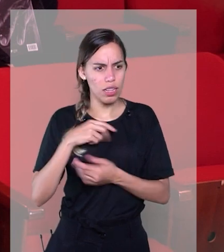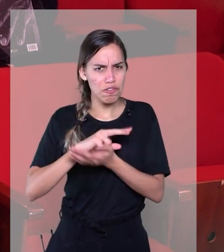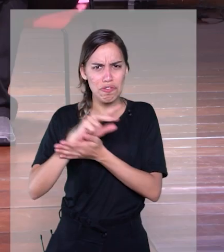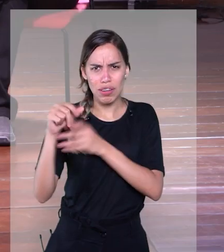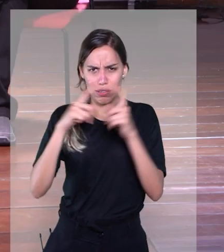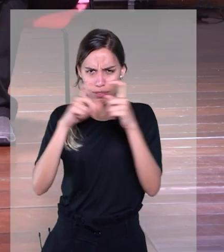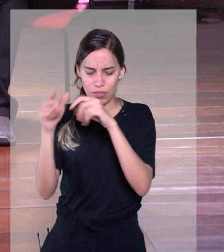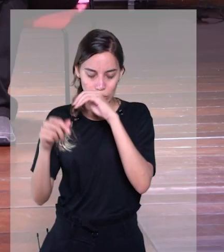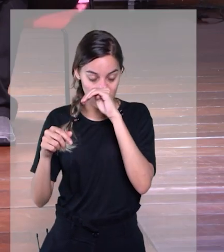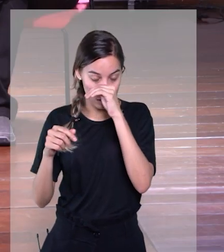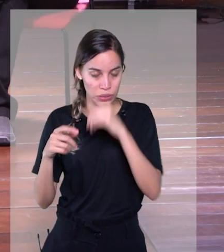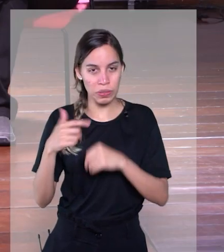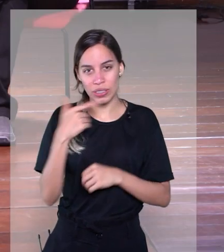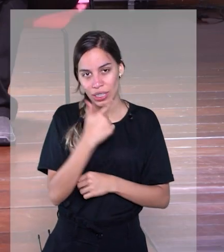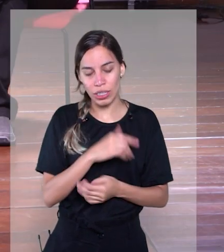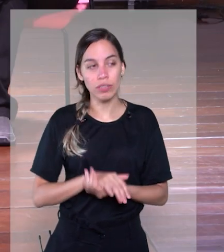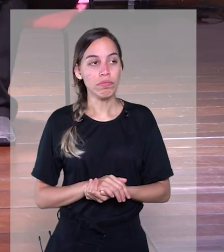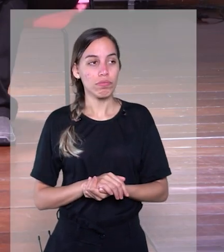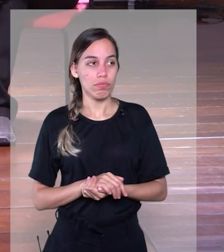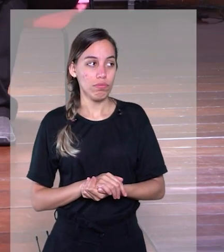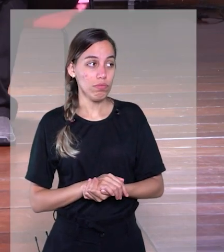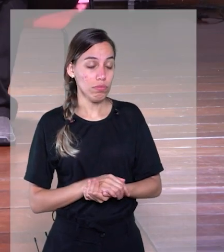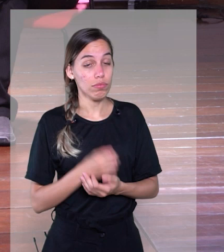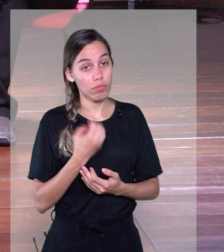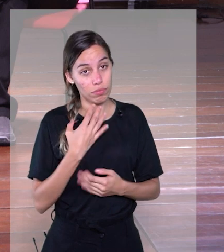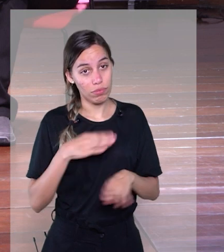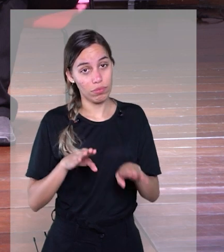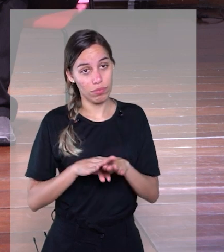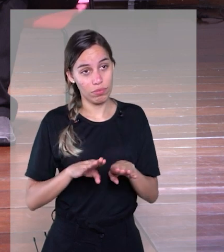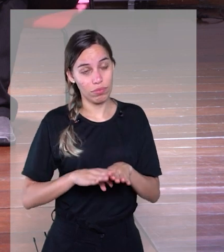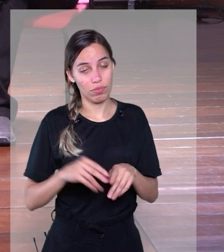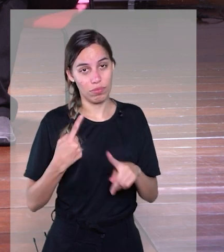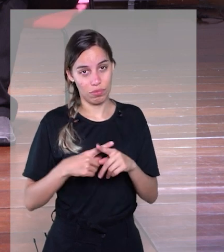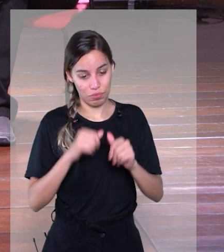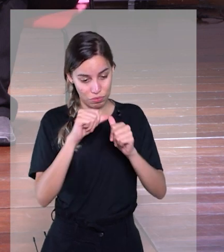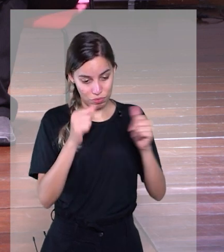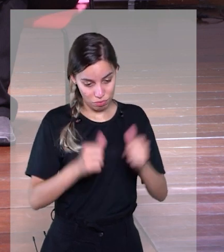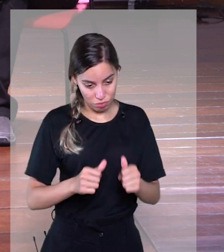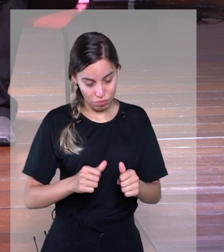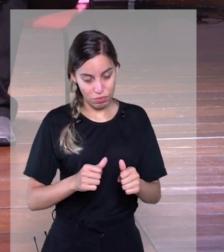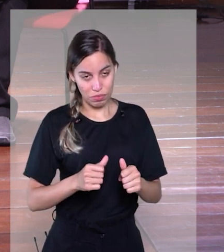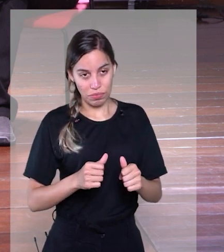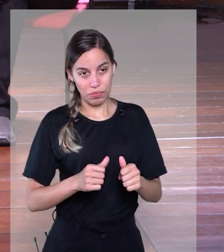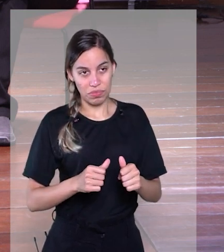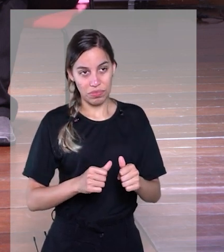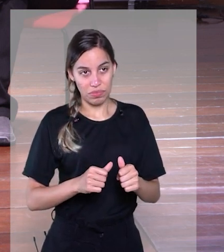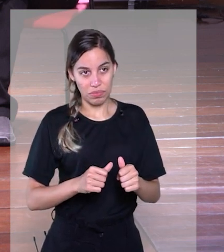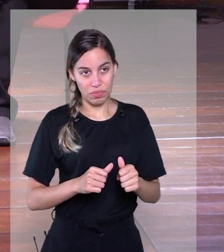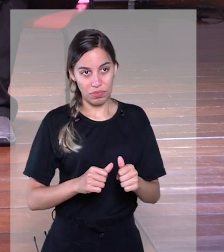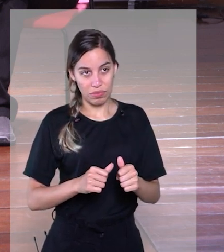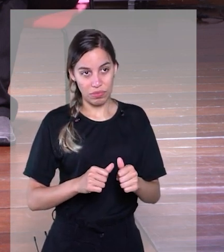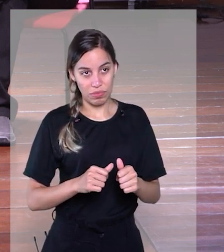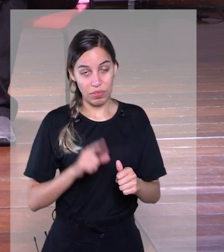engraçadas. Enfim, virou também um ponto, como última curiosidade, a estátua do Carlos